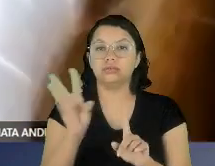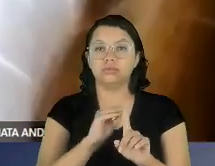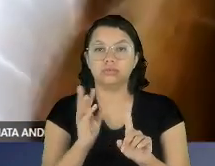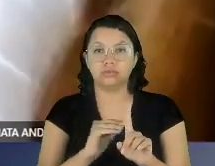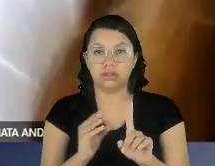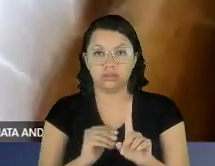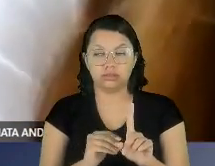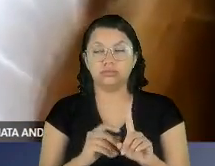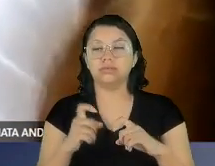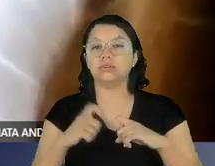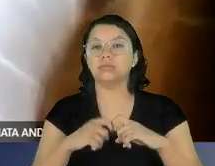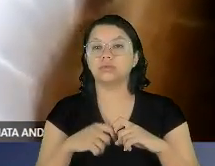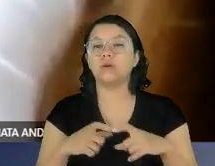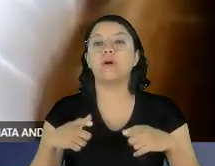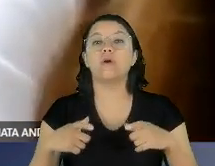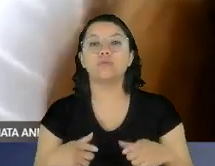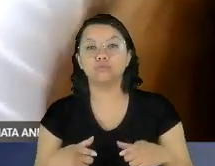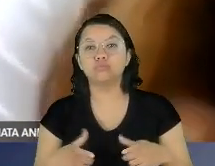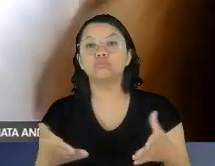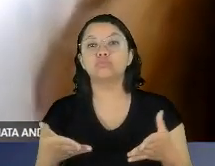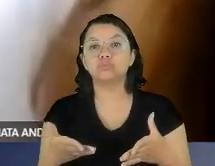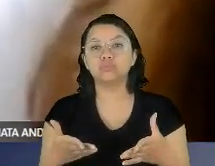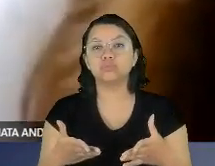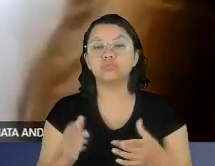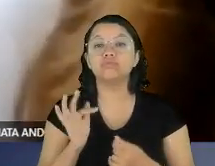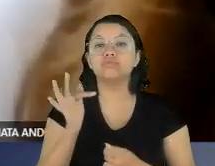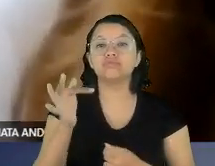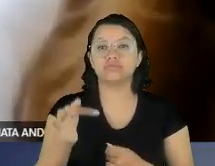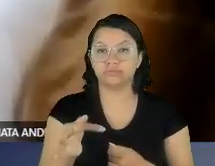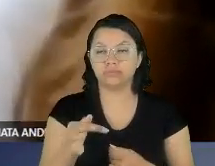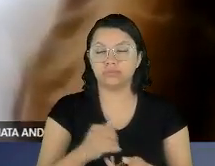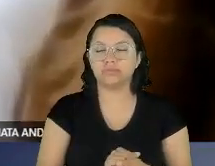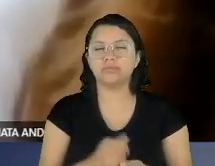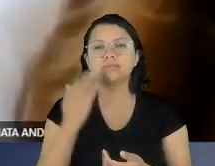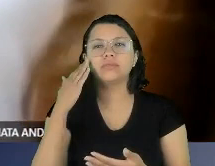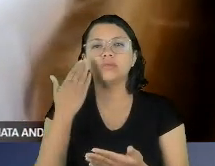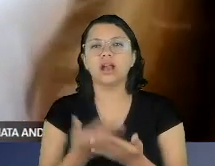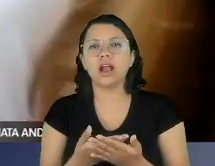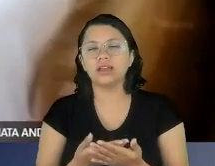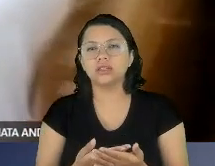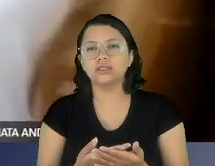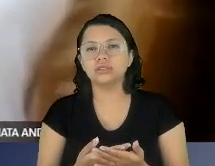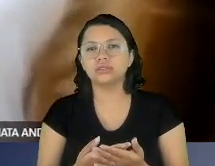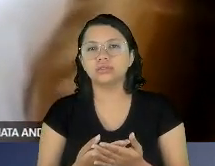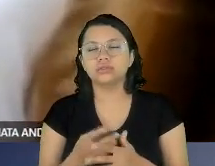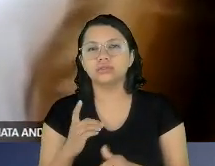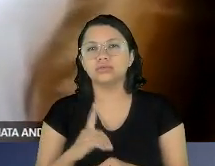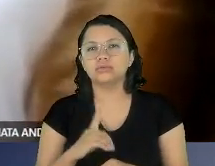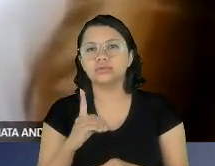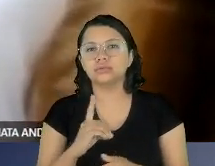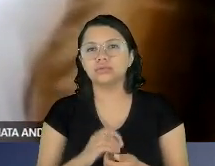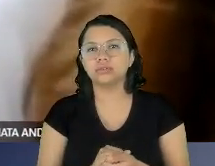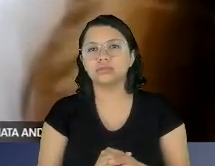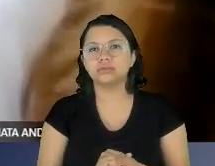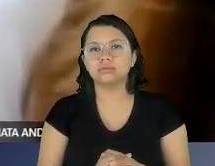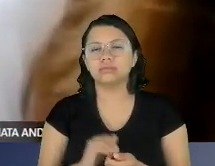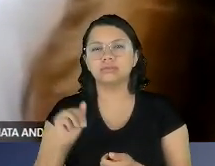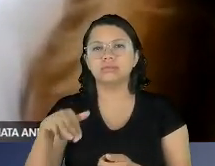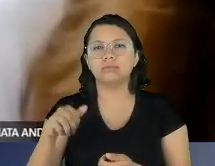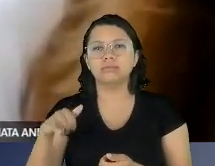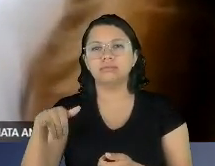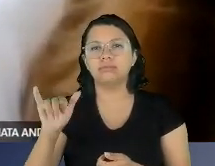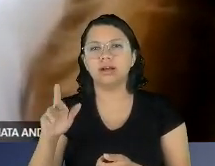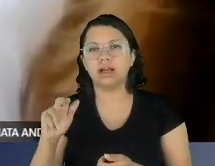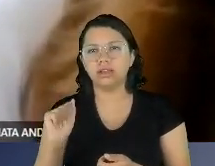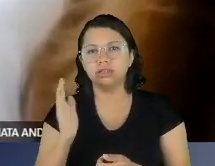onde estamos e para onde vamos. Eu acredito que a doutora Nálida já deve ter